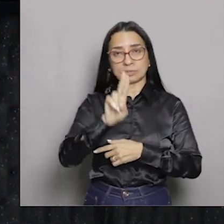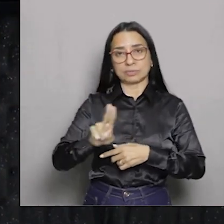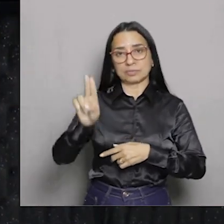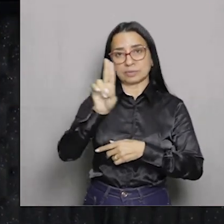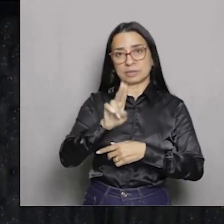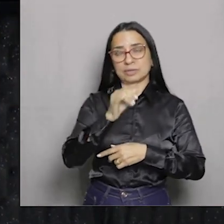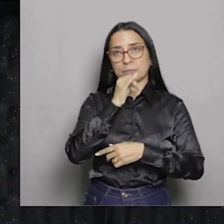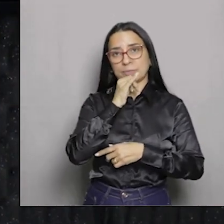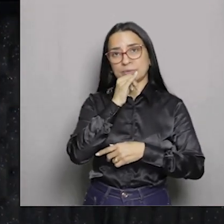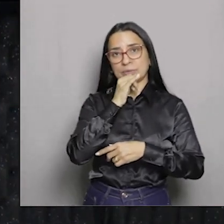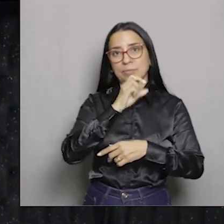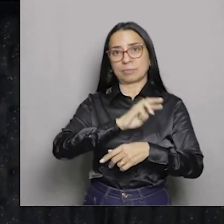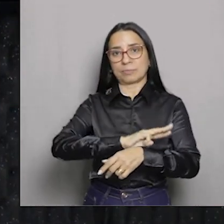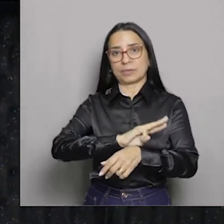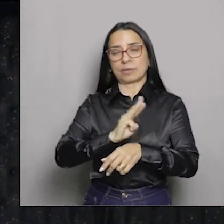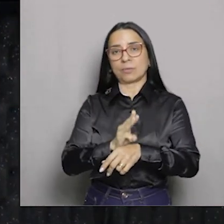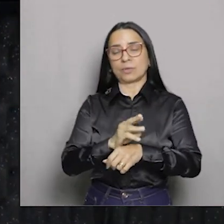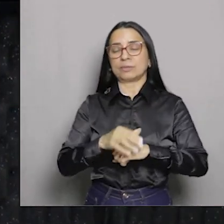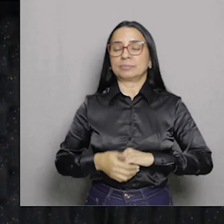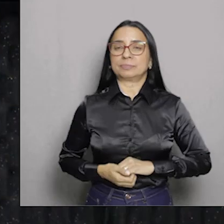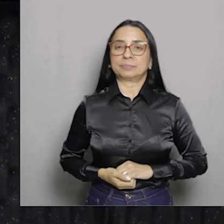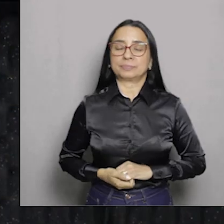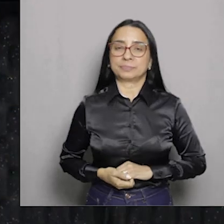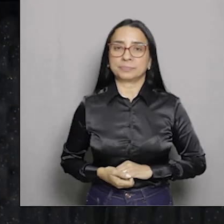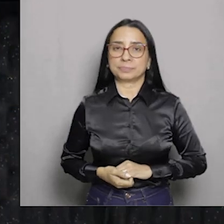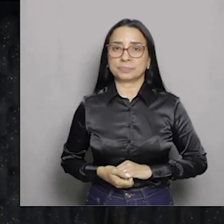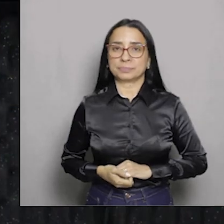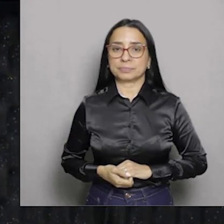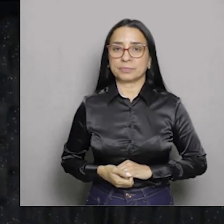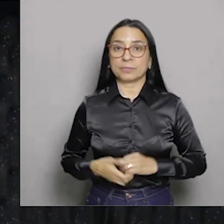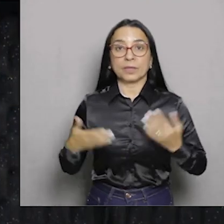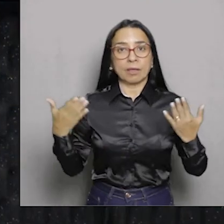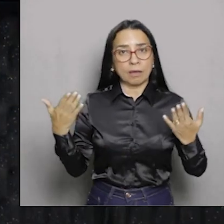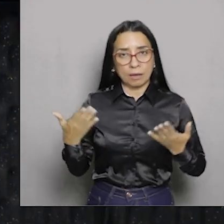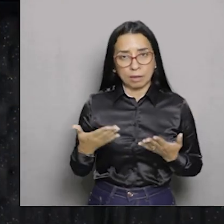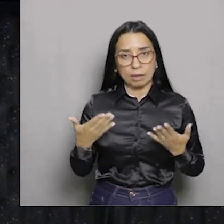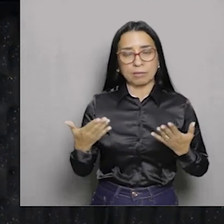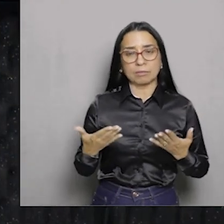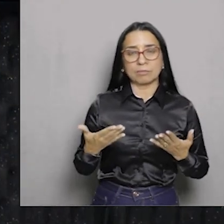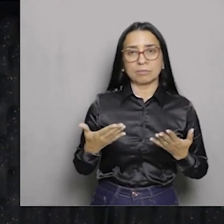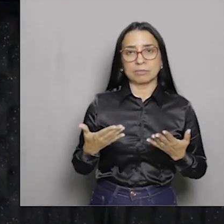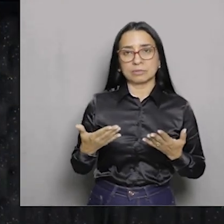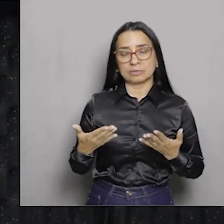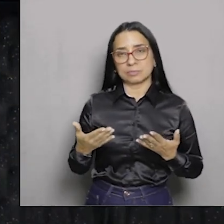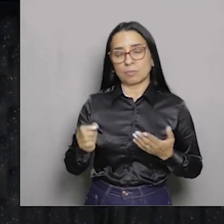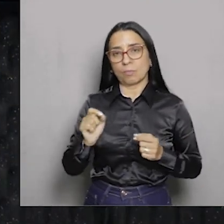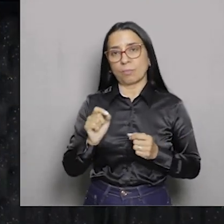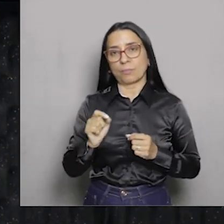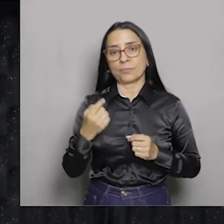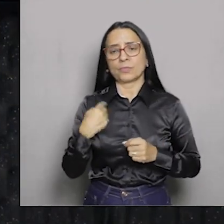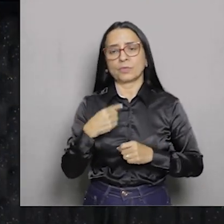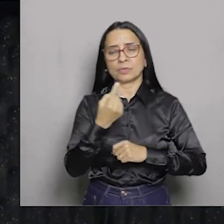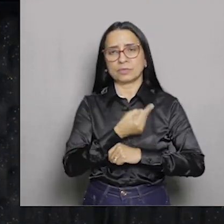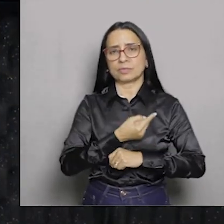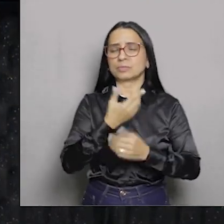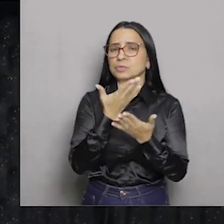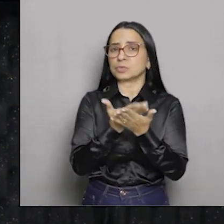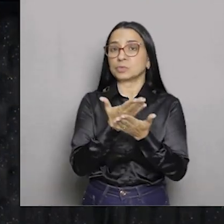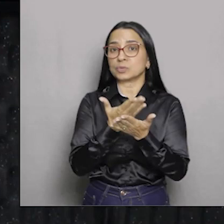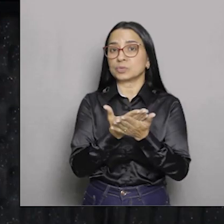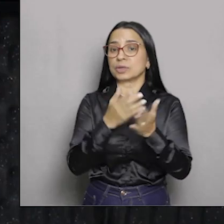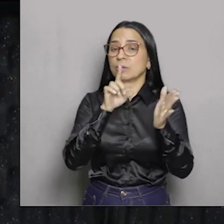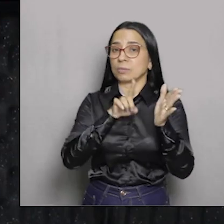como é o caso, por exemplo, da UEMA. Nós estamos aqui hoje nós iremos refletir um